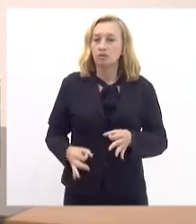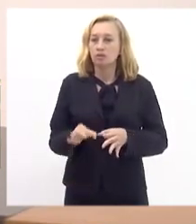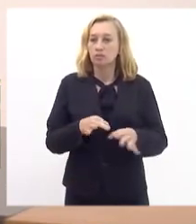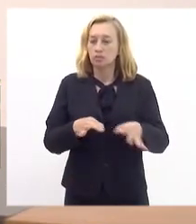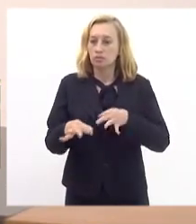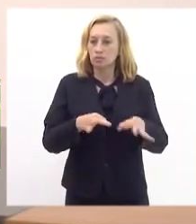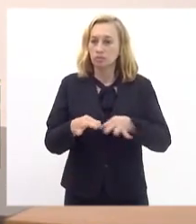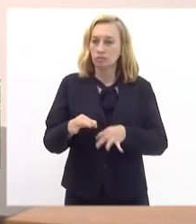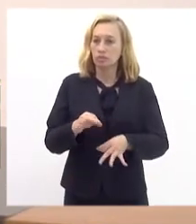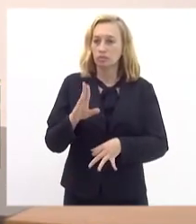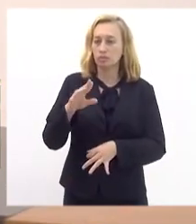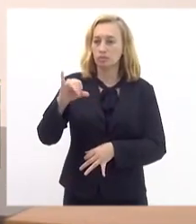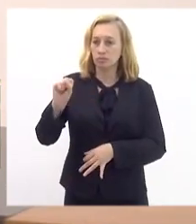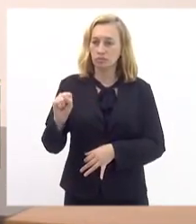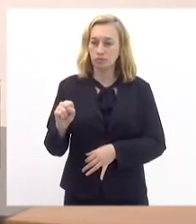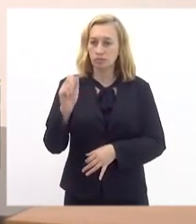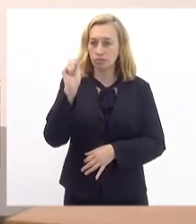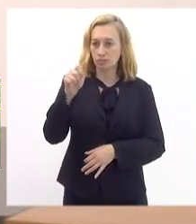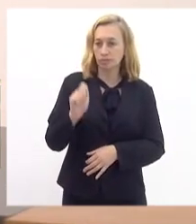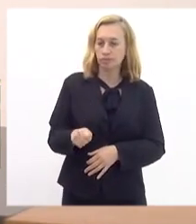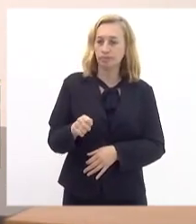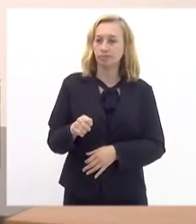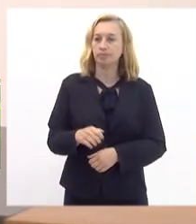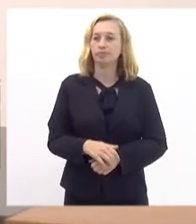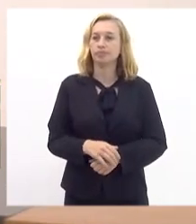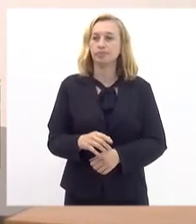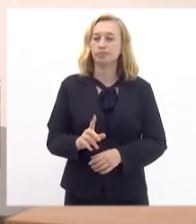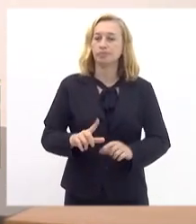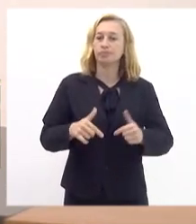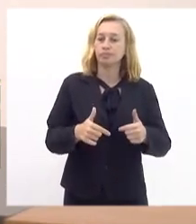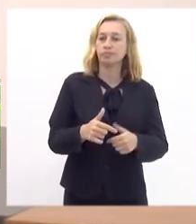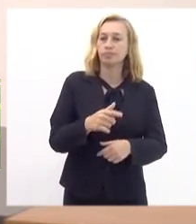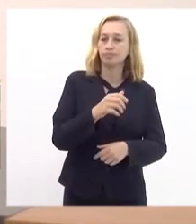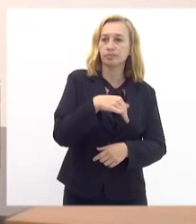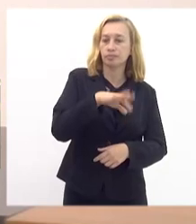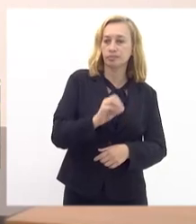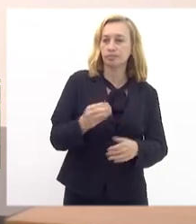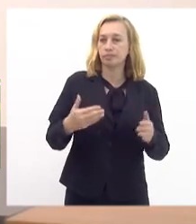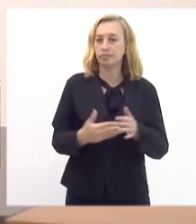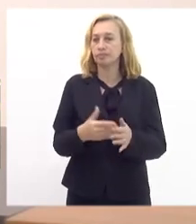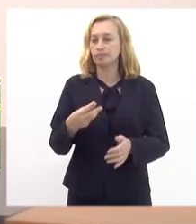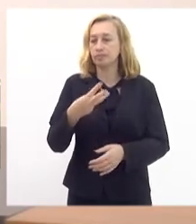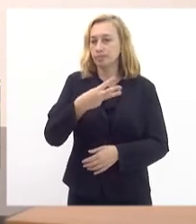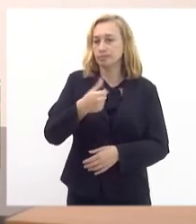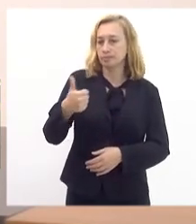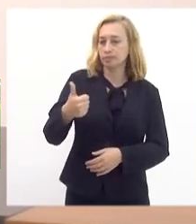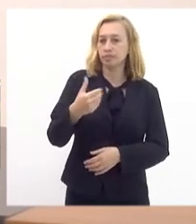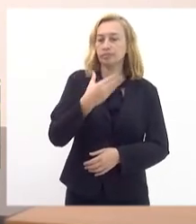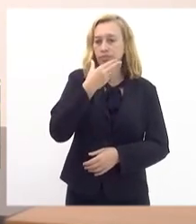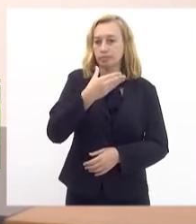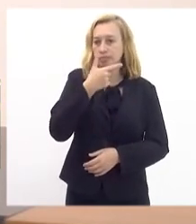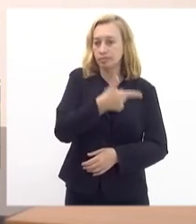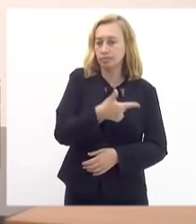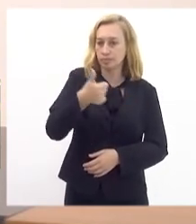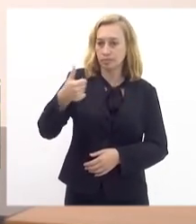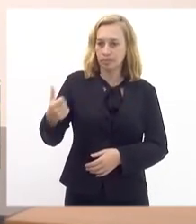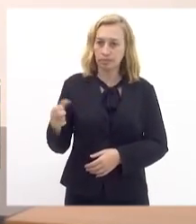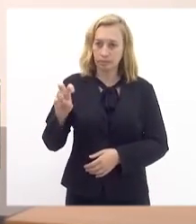de usinas emergenciais que deveriam funcionar de Maio deste ano até Trinta e Um de dezembro d2025